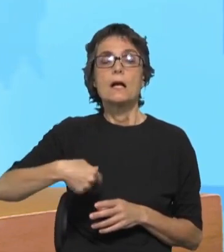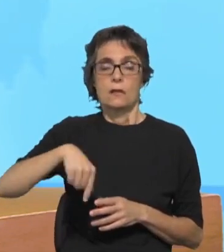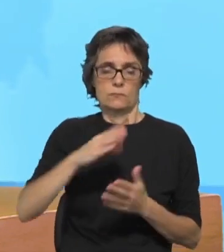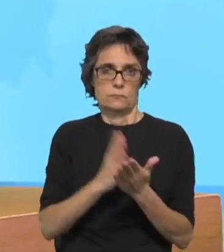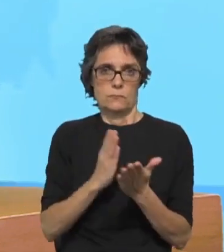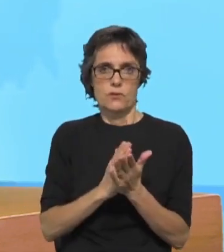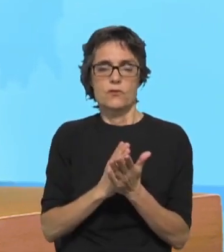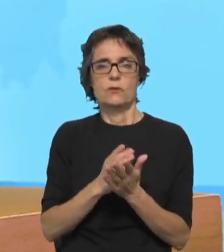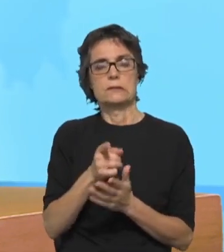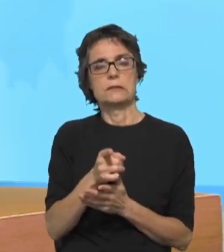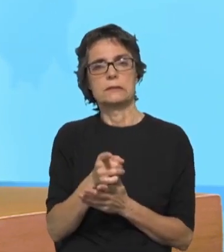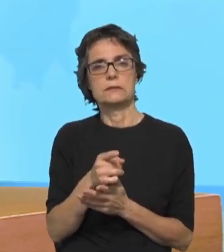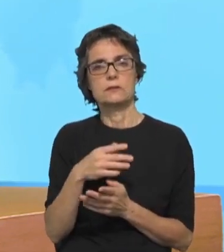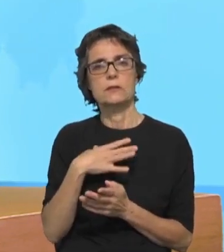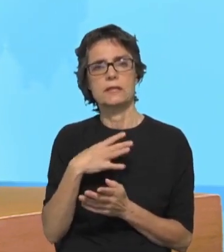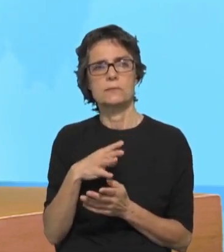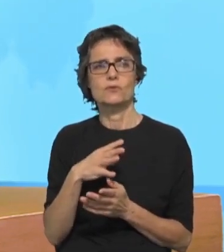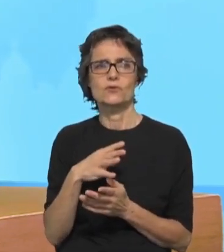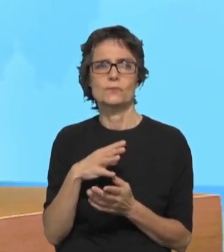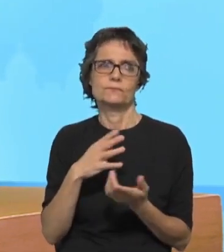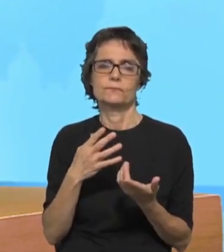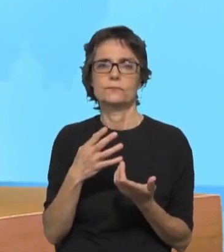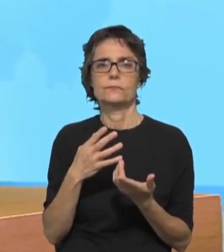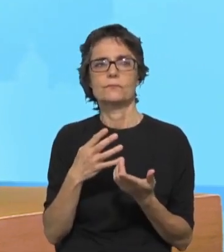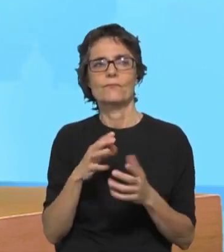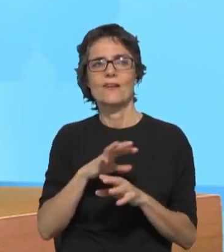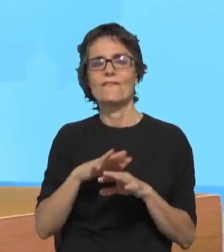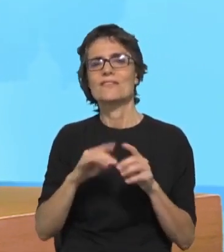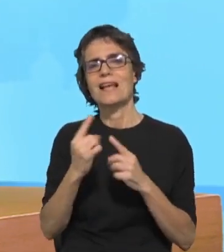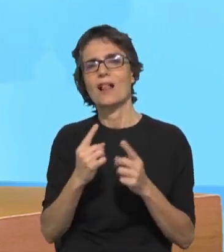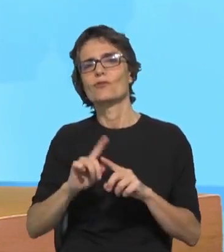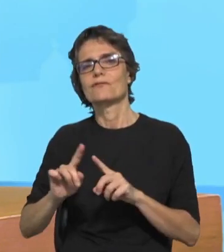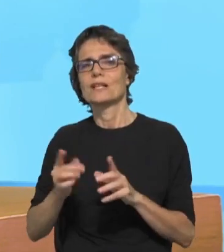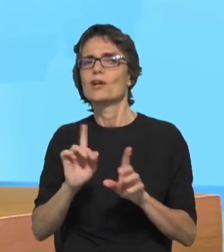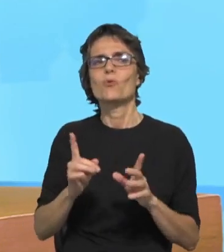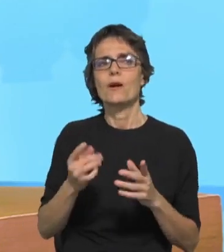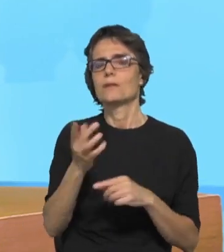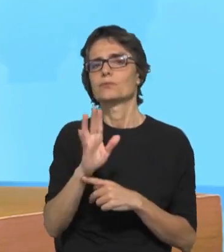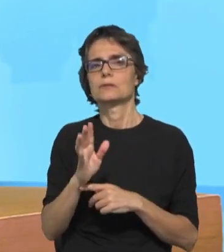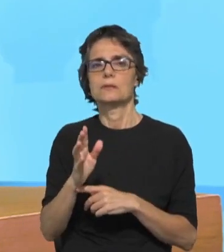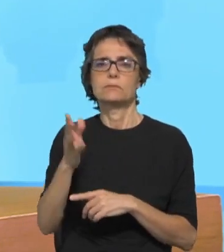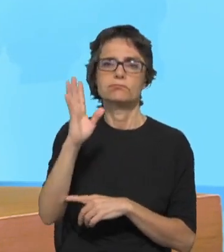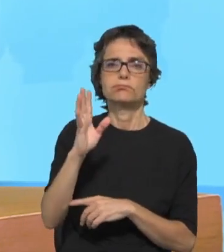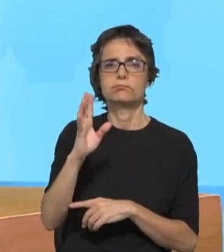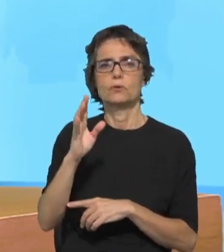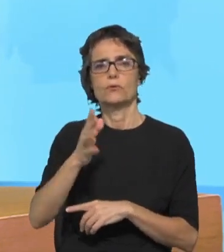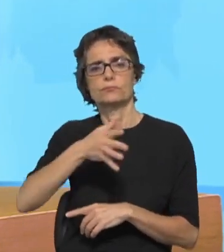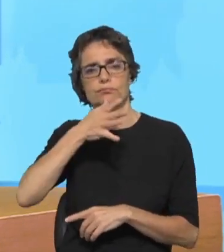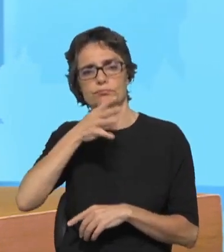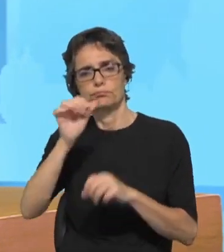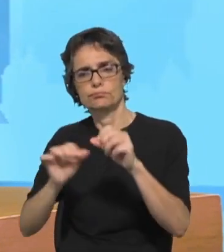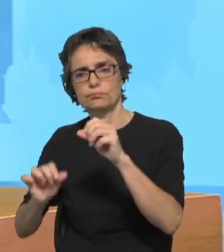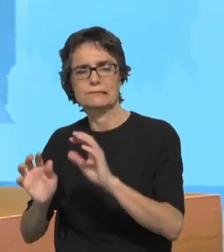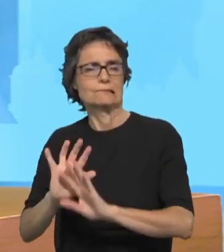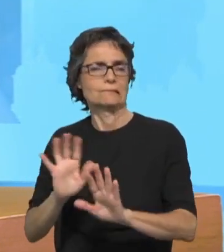bastante daquele modelo habitual dos colóquios, onde temos múltiplas vozes, mas normalmente com intervenções muito breves.